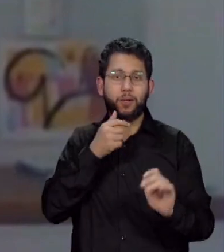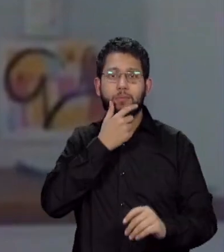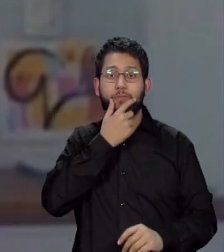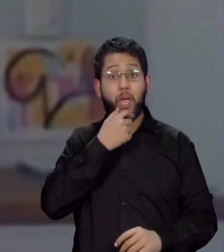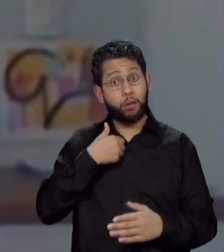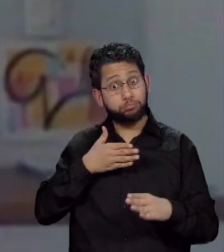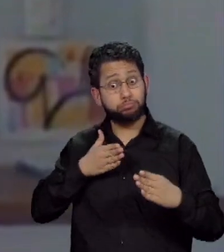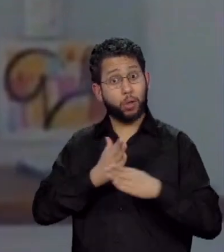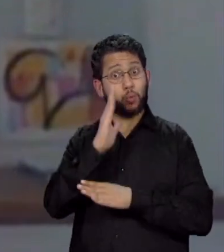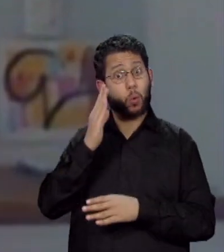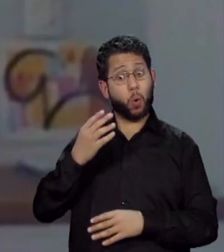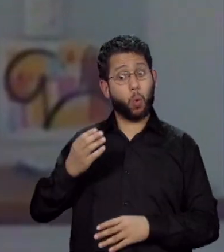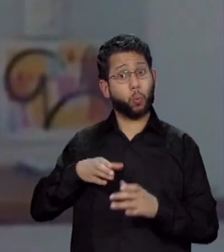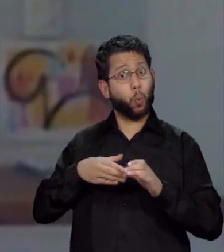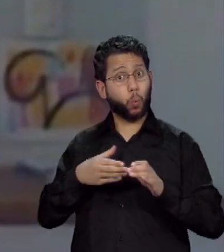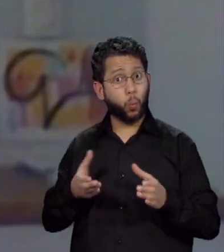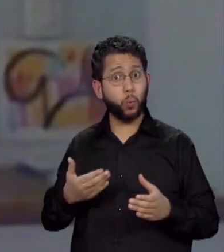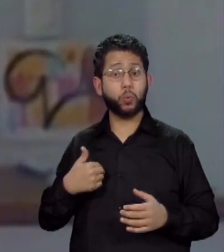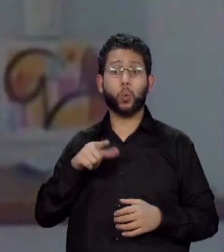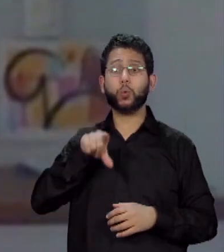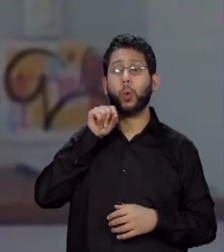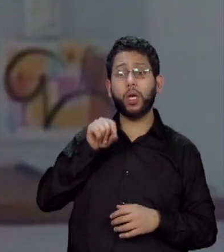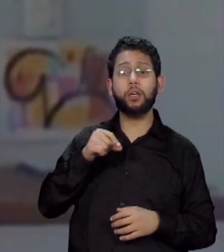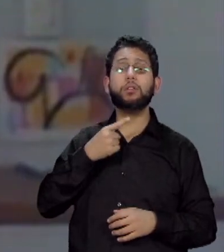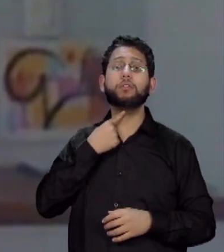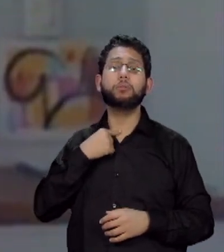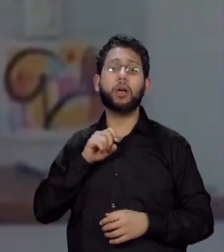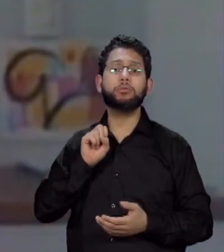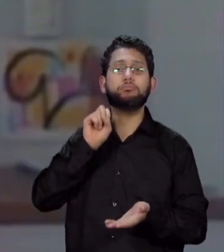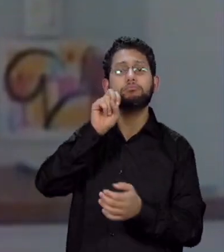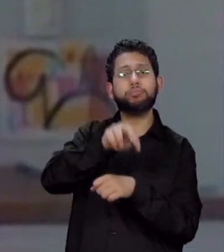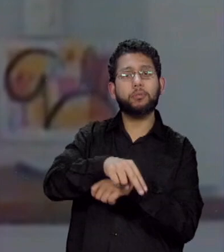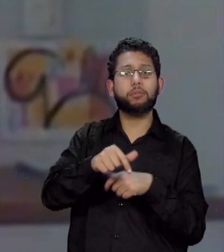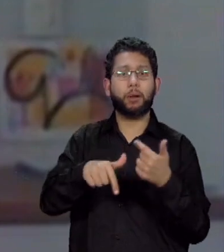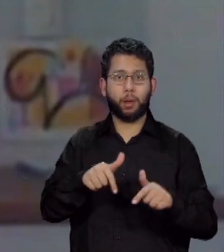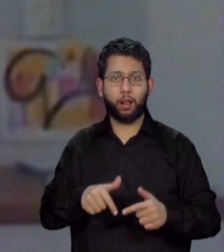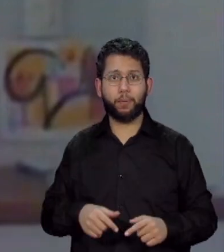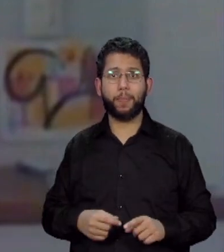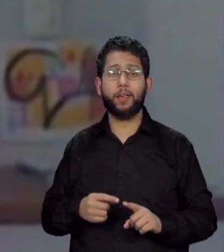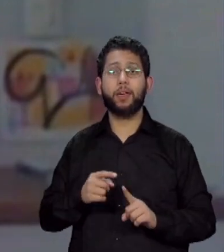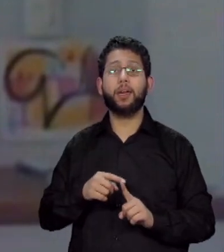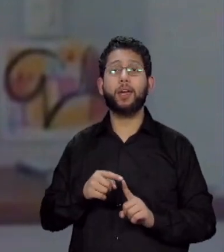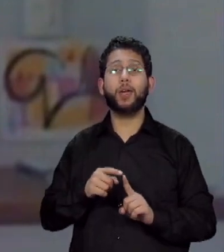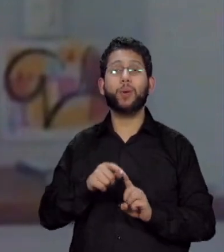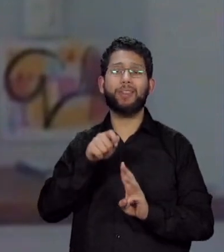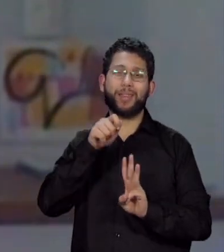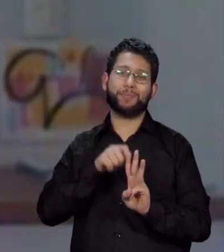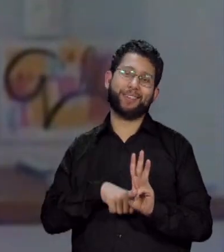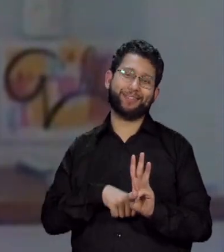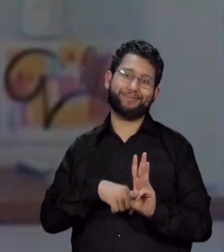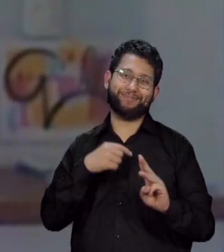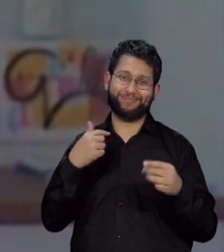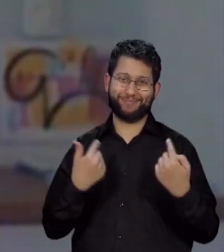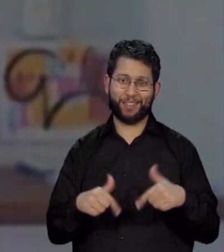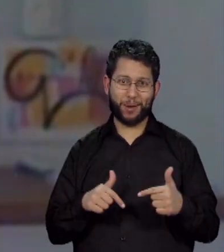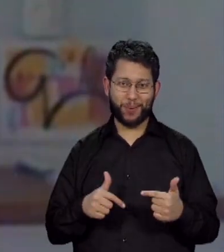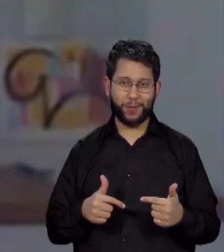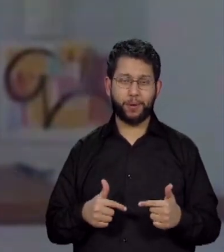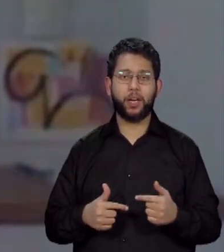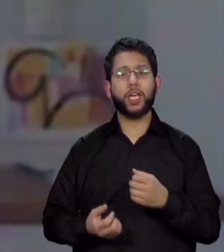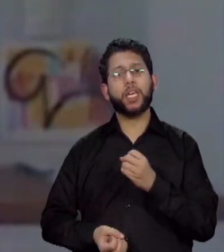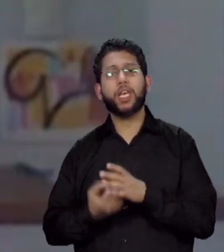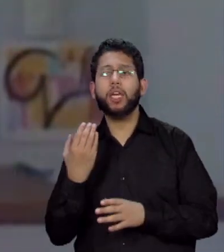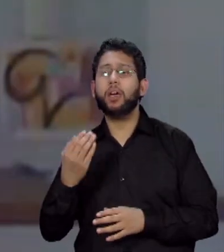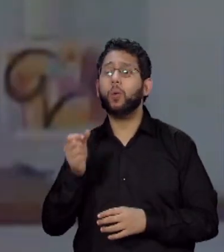escolher a unidade do SESC que eu queria trabalhar, e eu tive um período de 3 meses fazendo